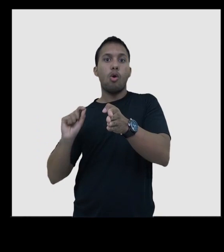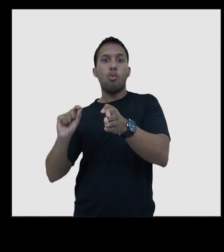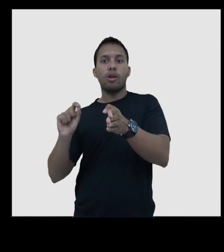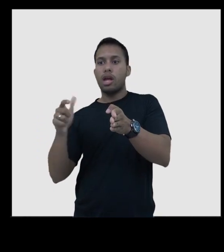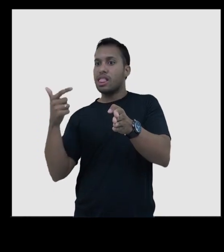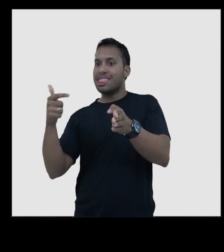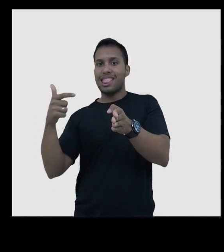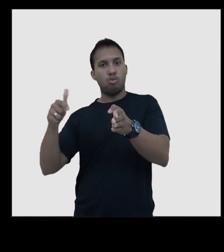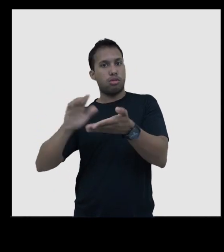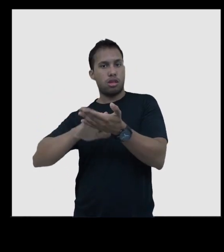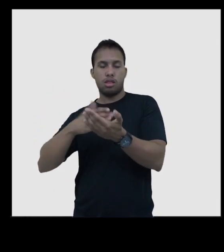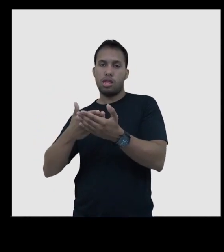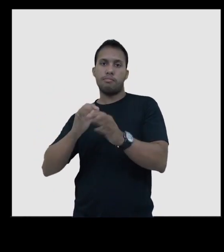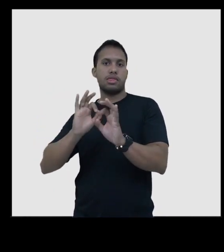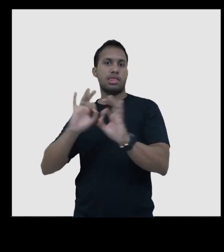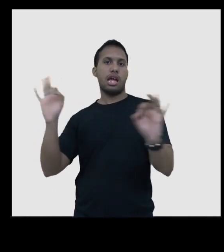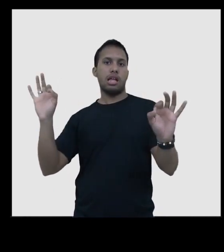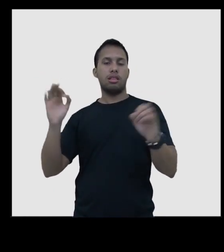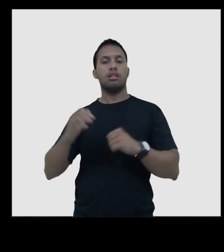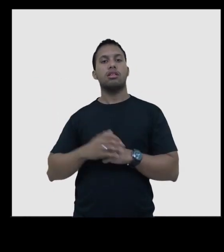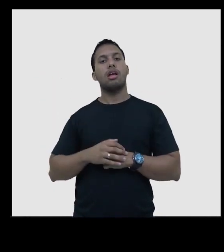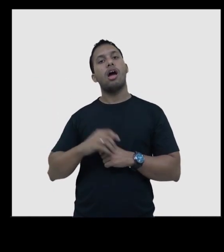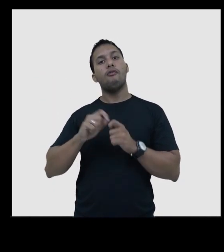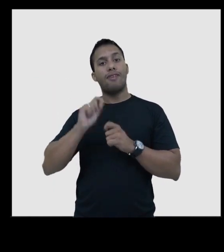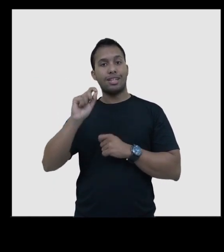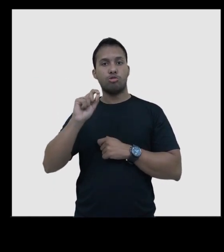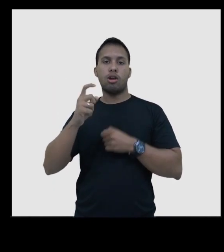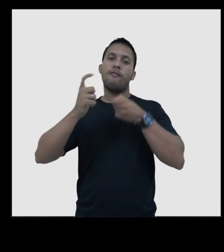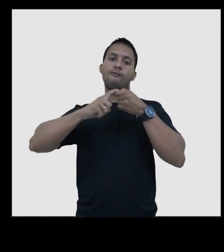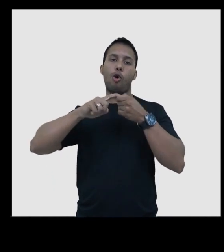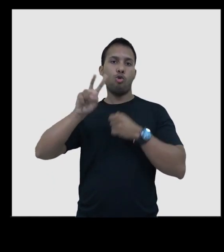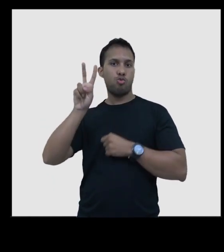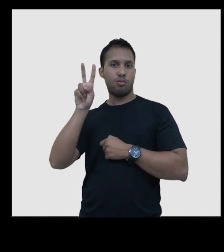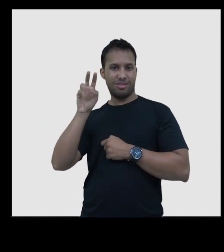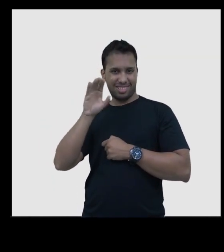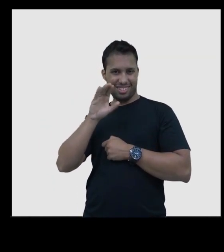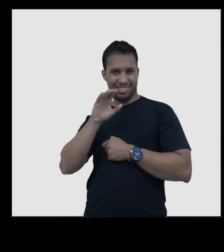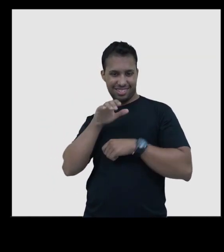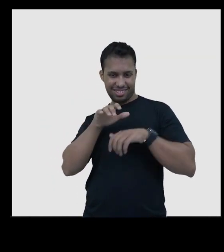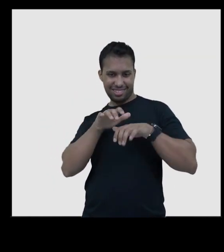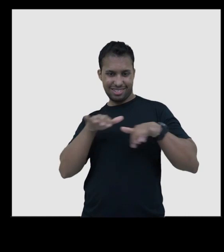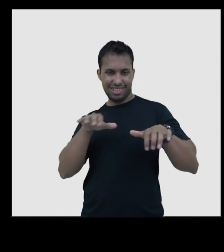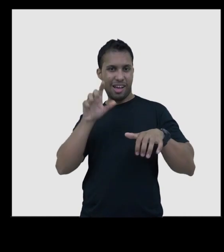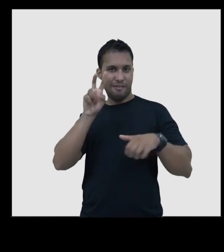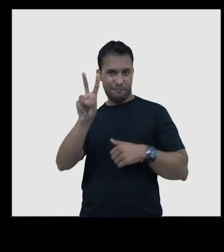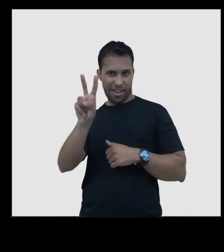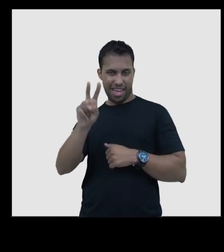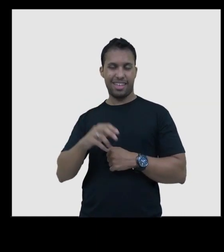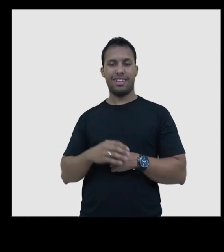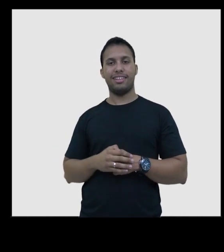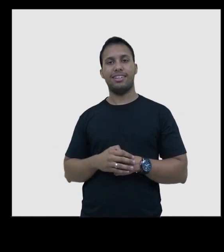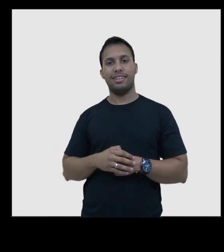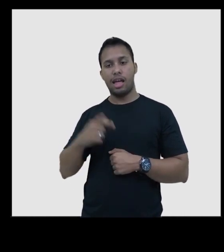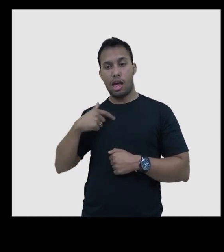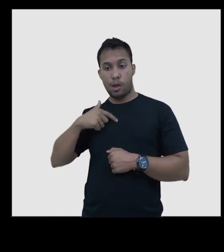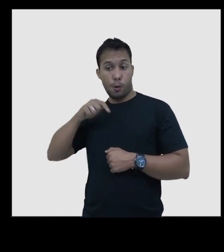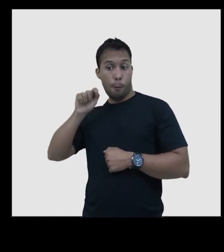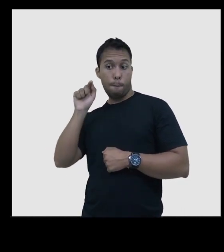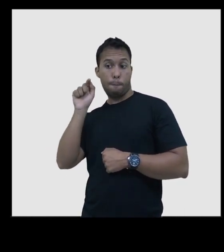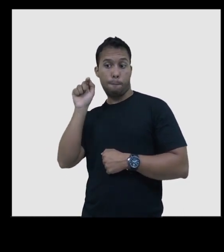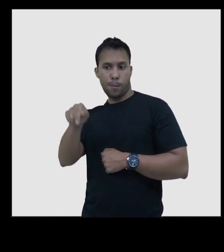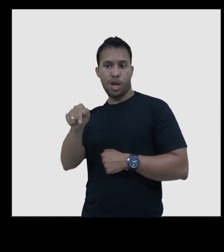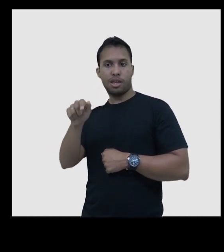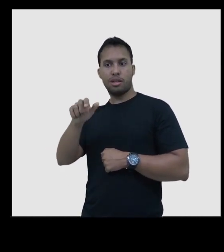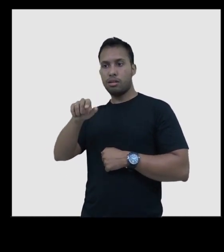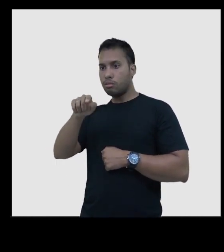de início e o fim, onde não vai ter intérprete. O que é que eu faço? Eu volto para a minha ferramenta de seleção. Vou selecionar aqui,